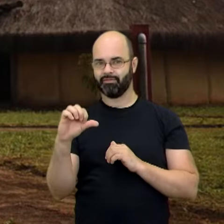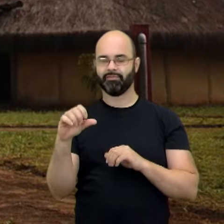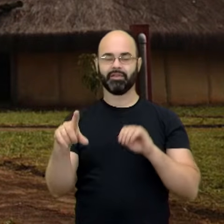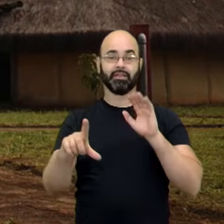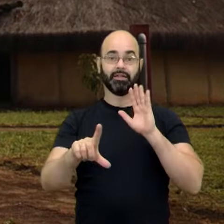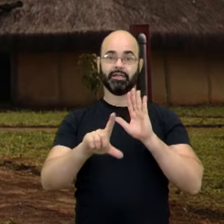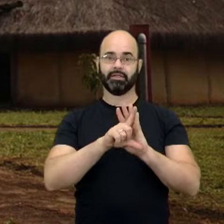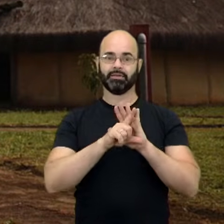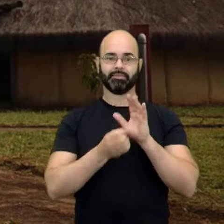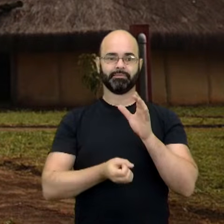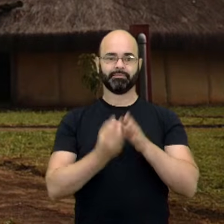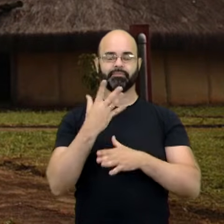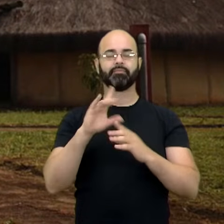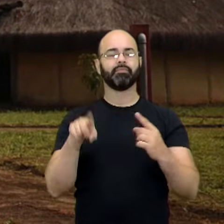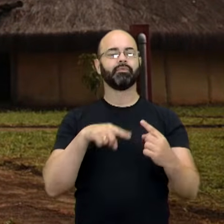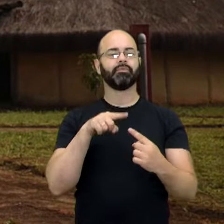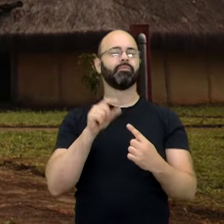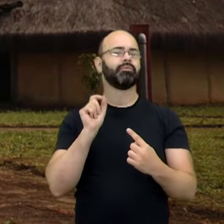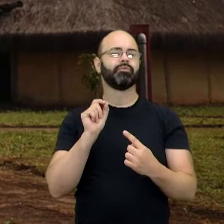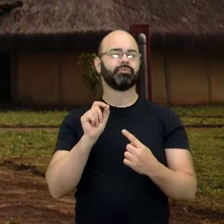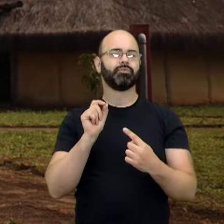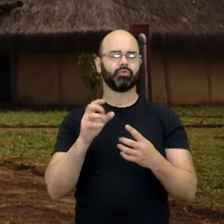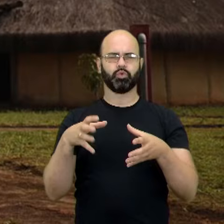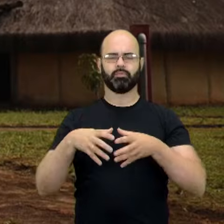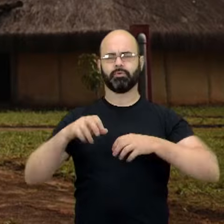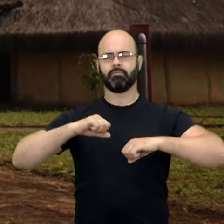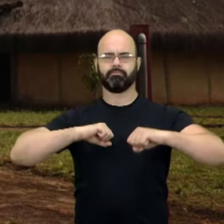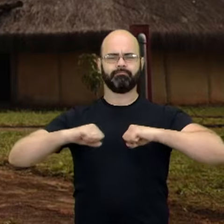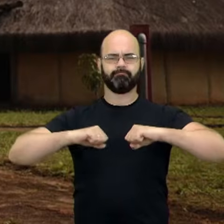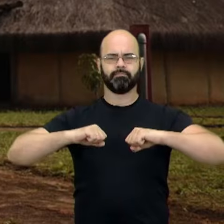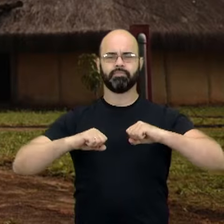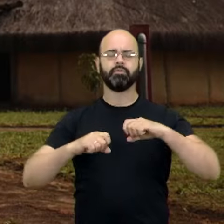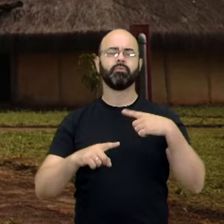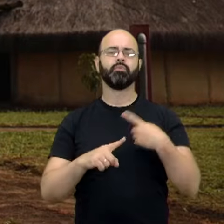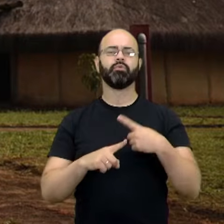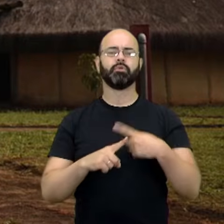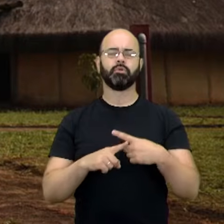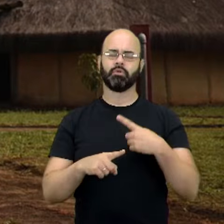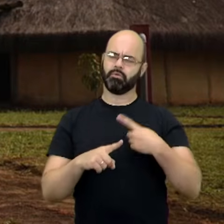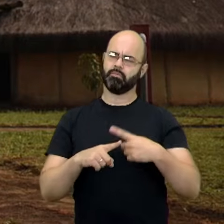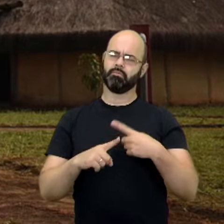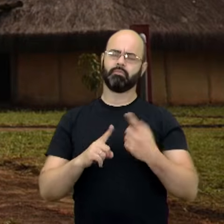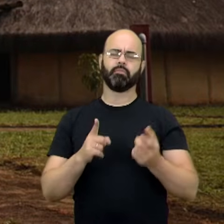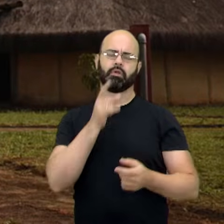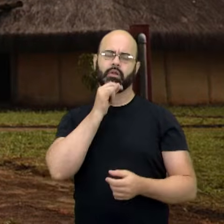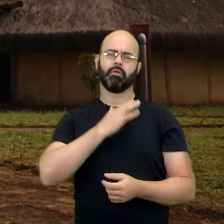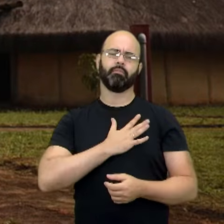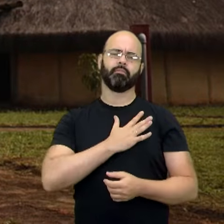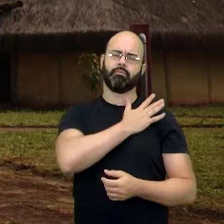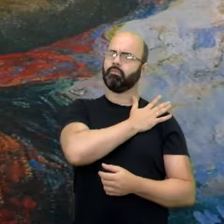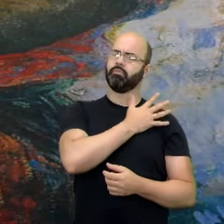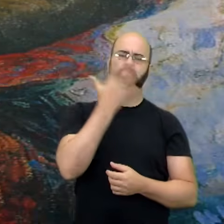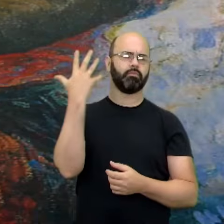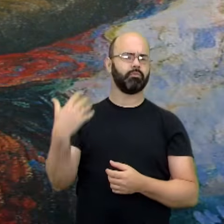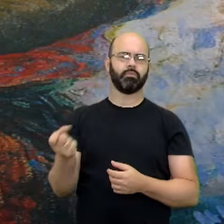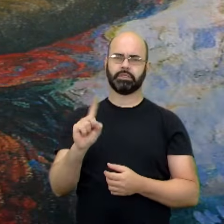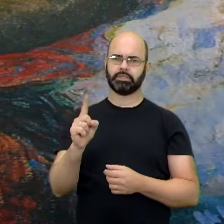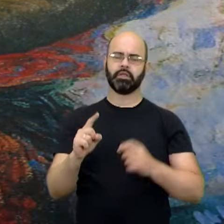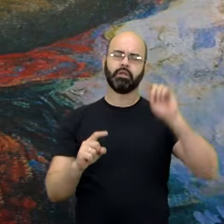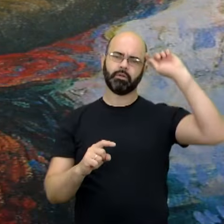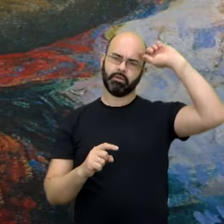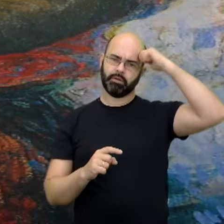10.639. Qual que é o objetivo deste movimento todo? É luta por igualdade contra o preconceito e a desumanização do povo